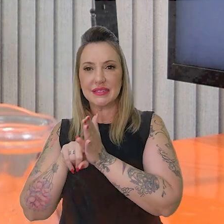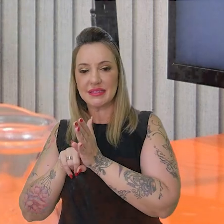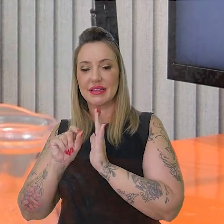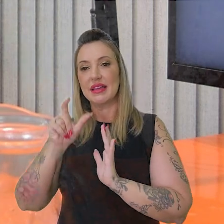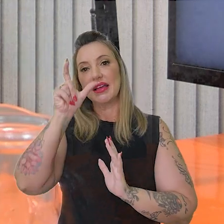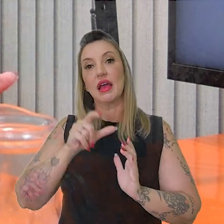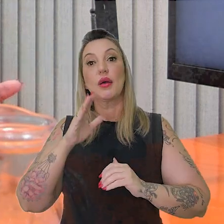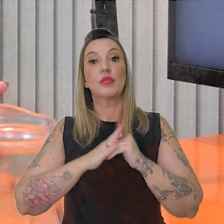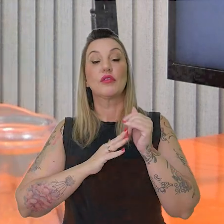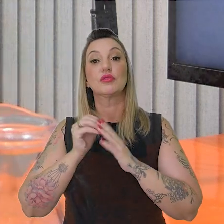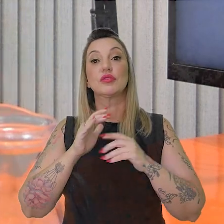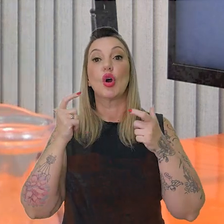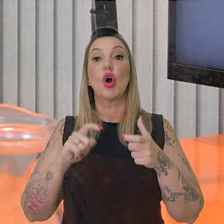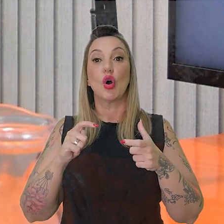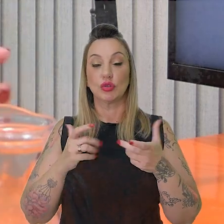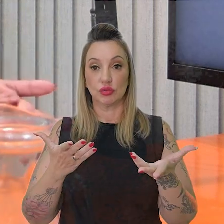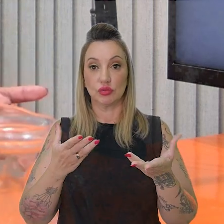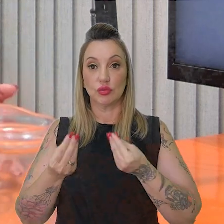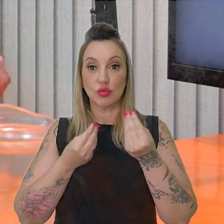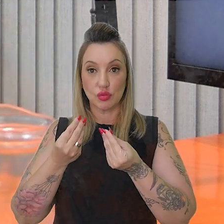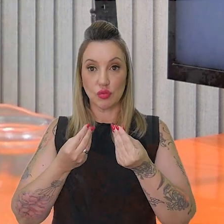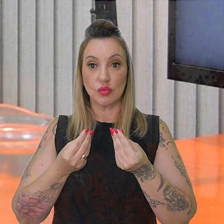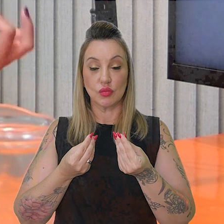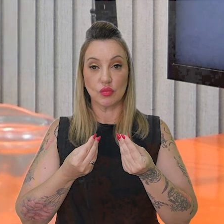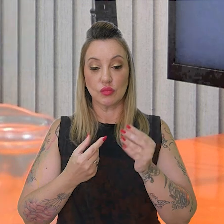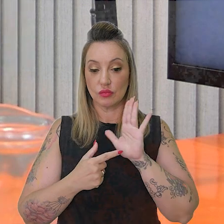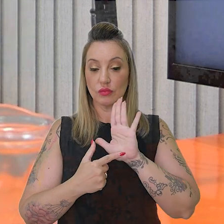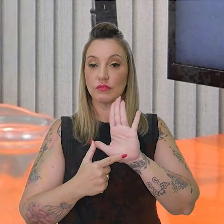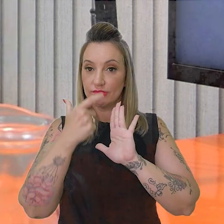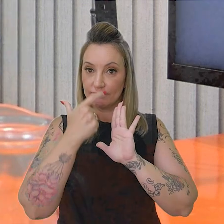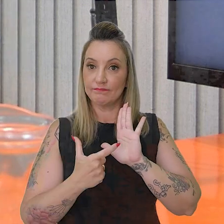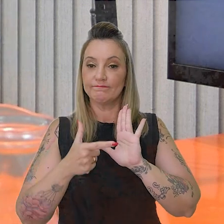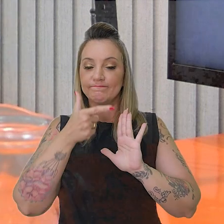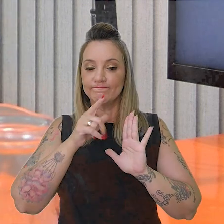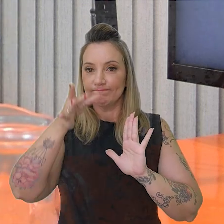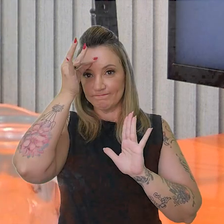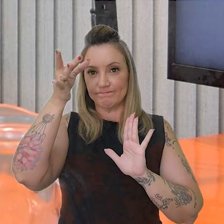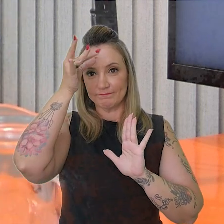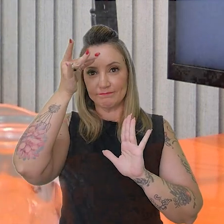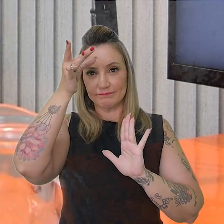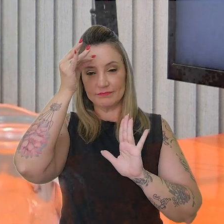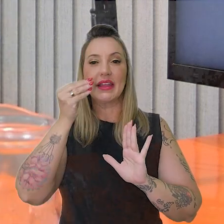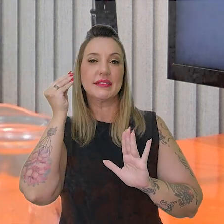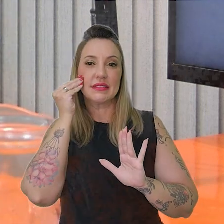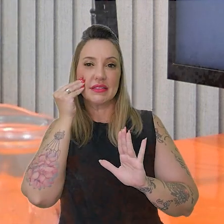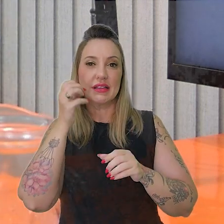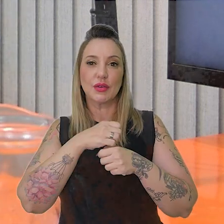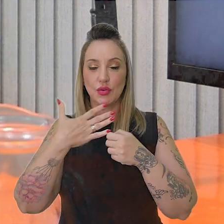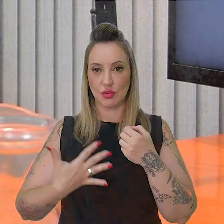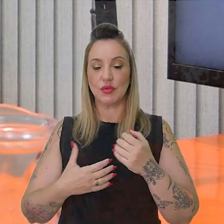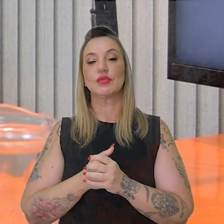pesquisar quem são esses profissionais Aonde eles estão como que eles se apresentam E aí eu fui adquirindo entendi